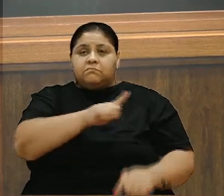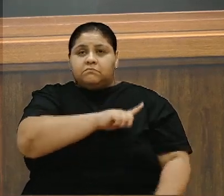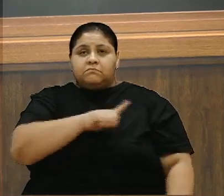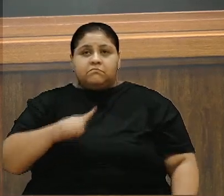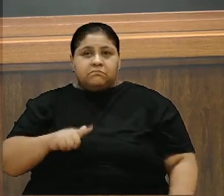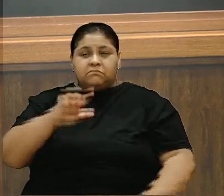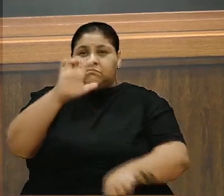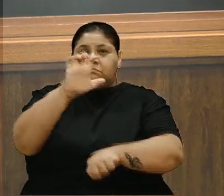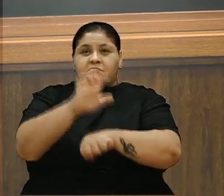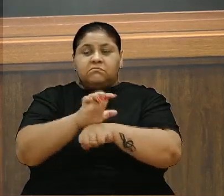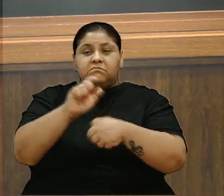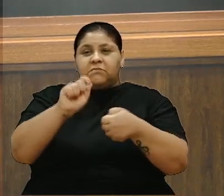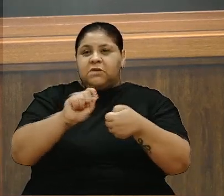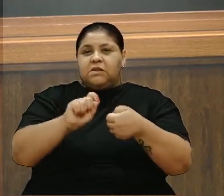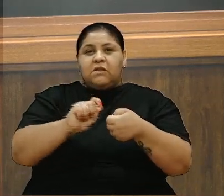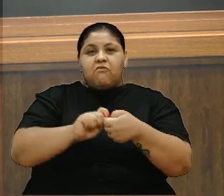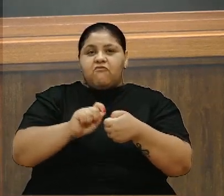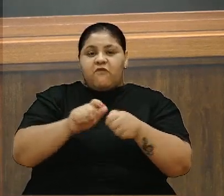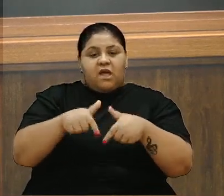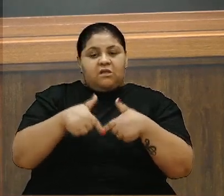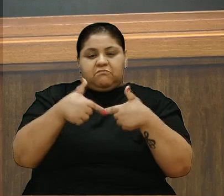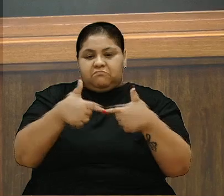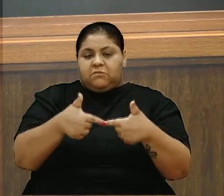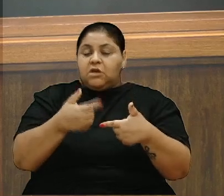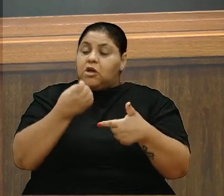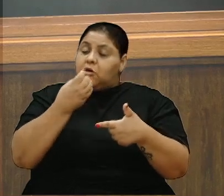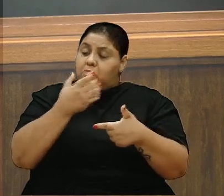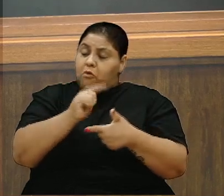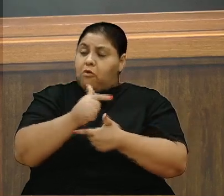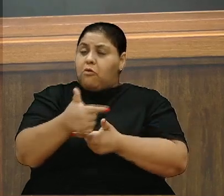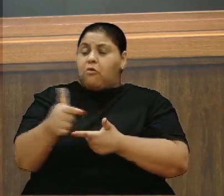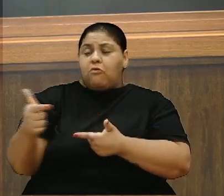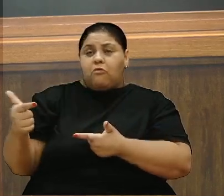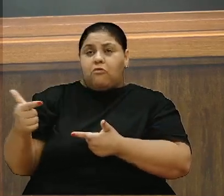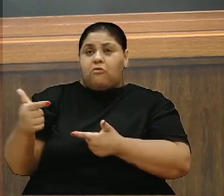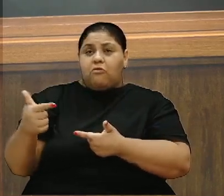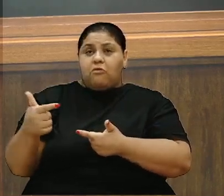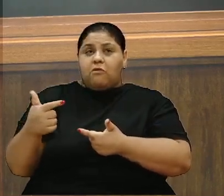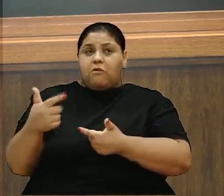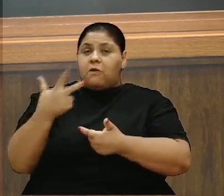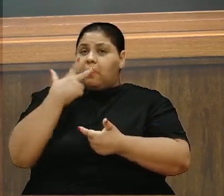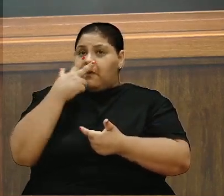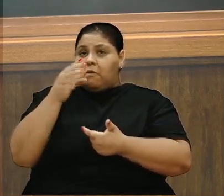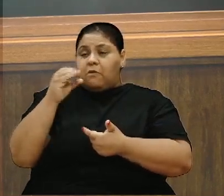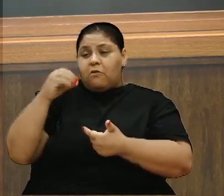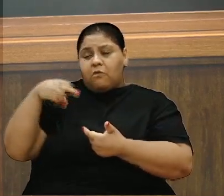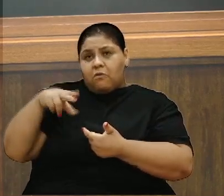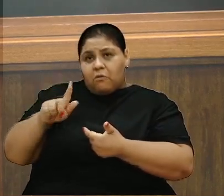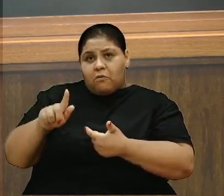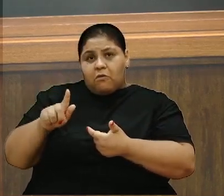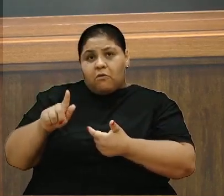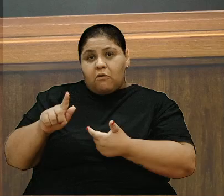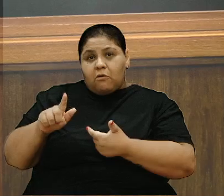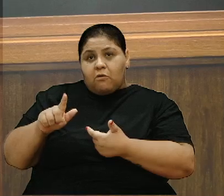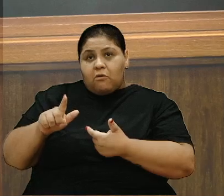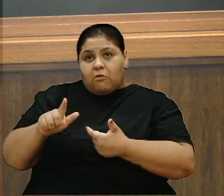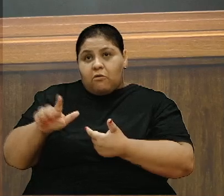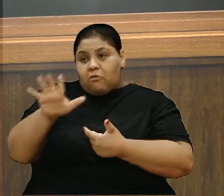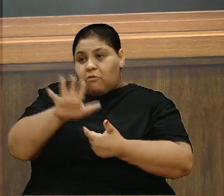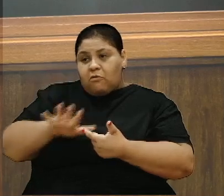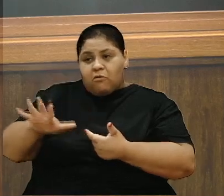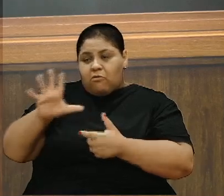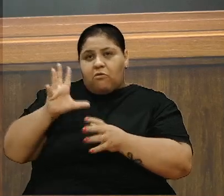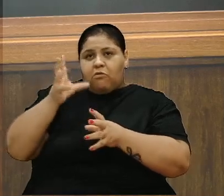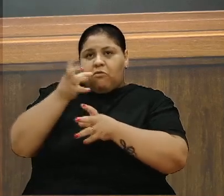o Estado não faz isso, é bom que outras, é como as ONGs na questão animal. Não deveria